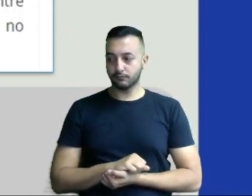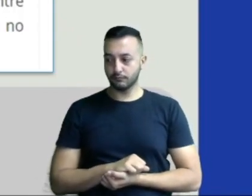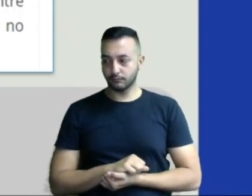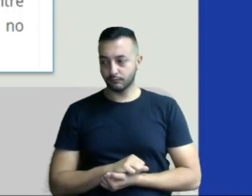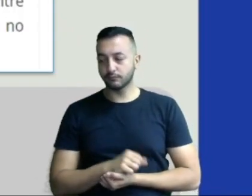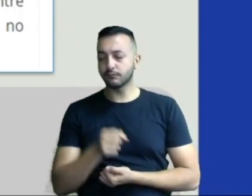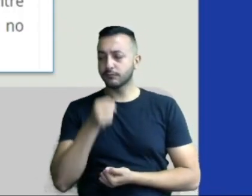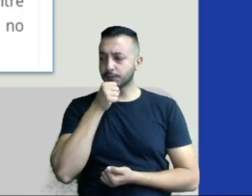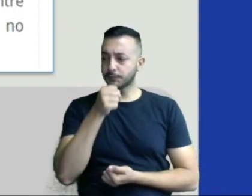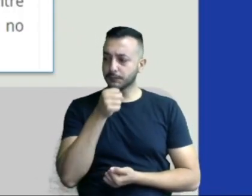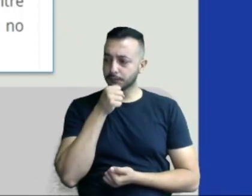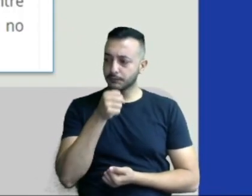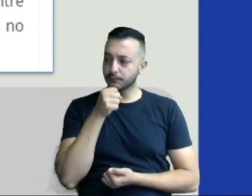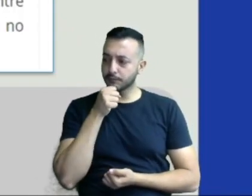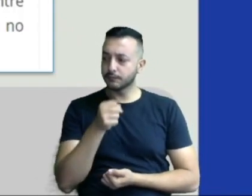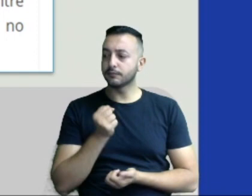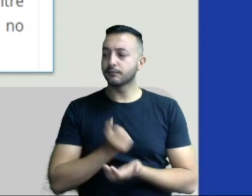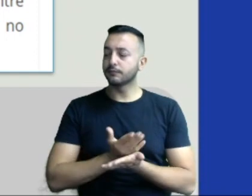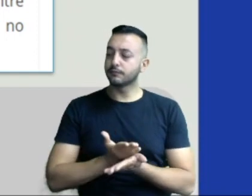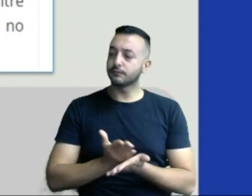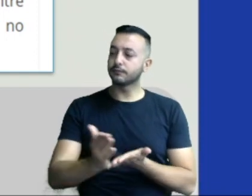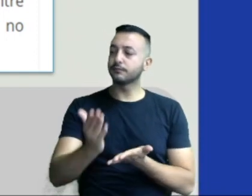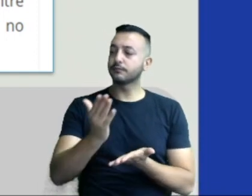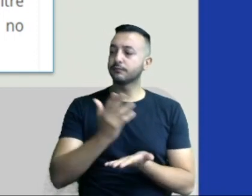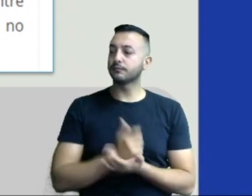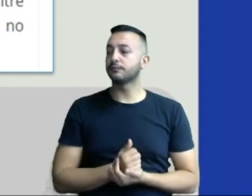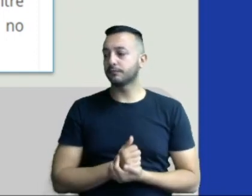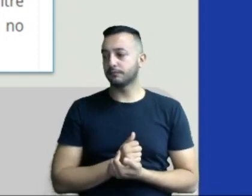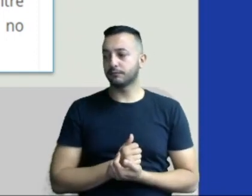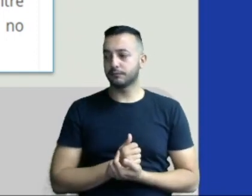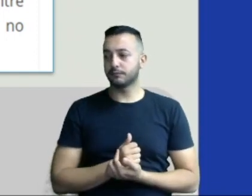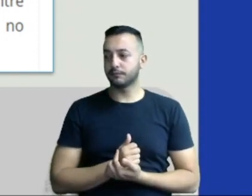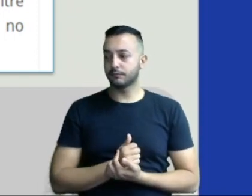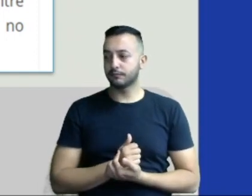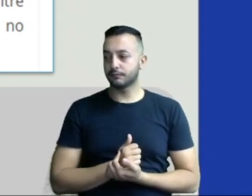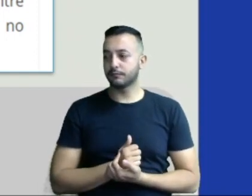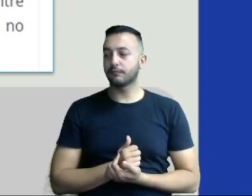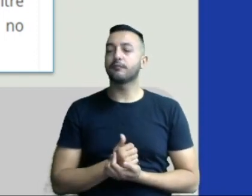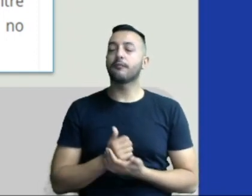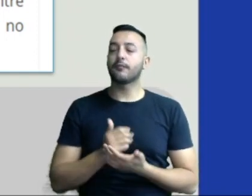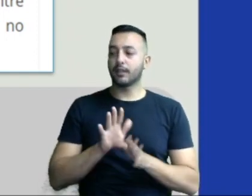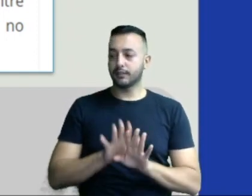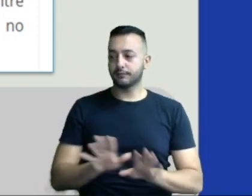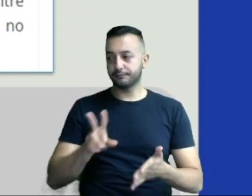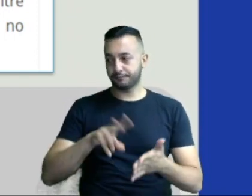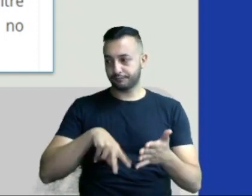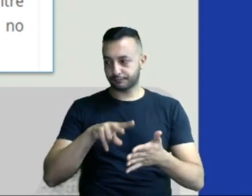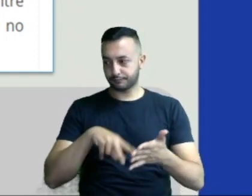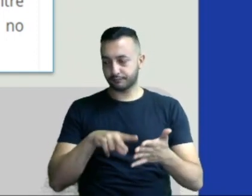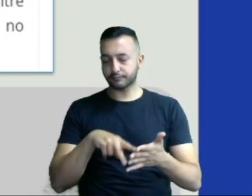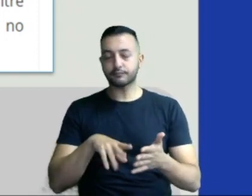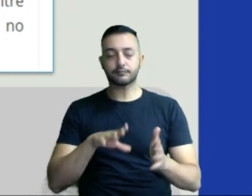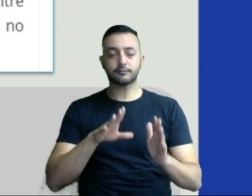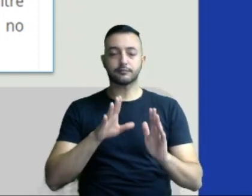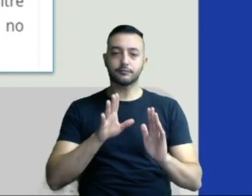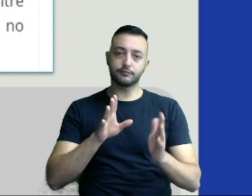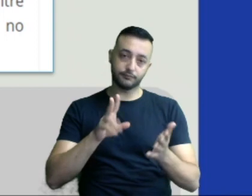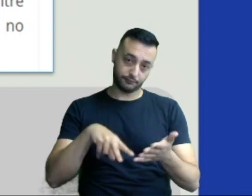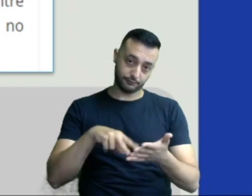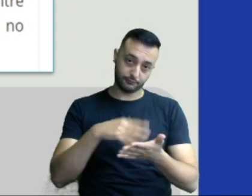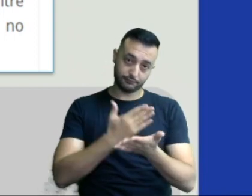E essa reportagem, ela começa, né, desse jeito. Vou ler para vocês a parte inicial